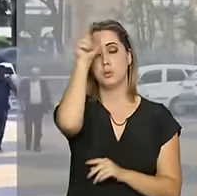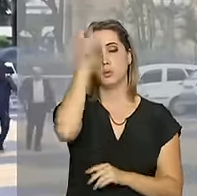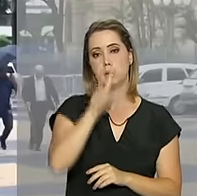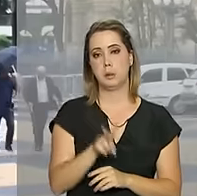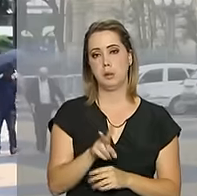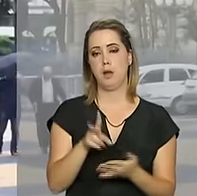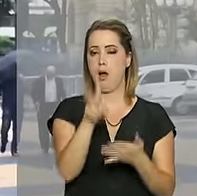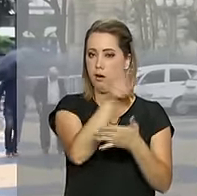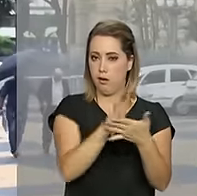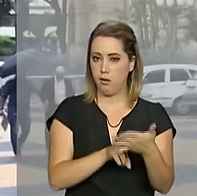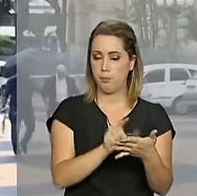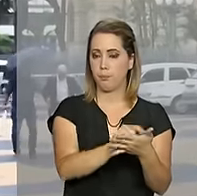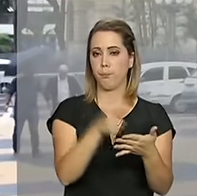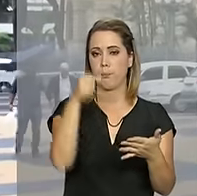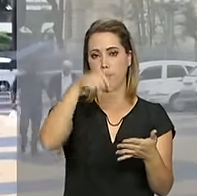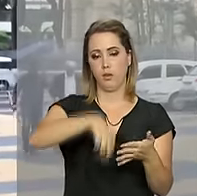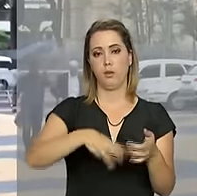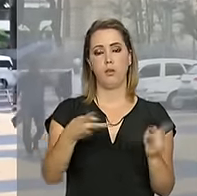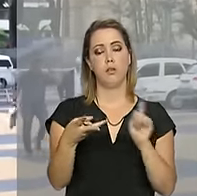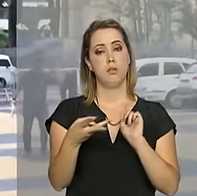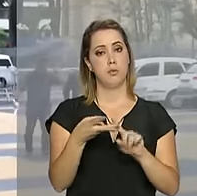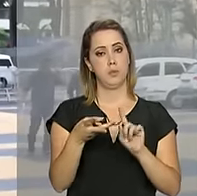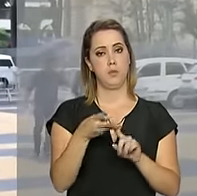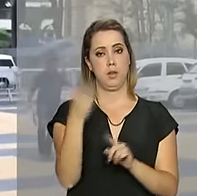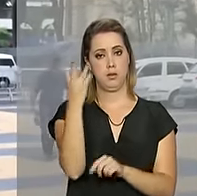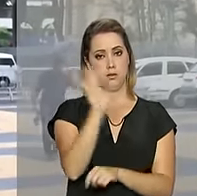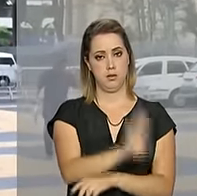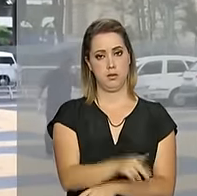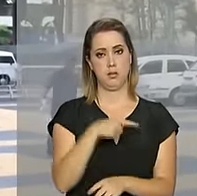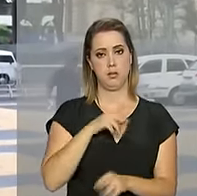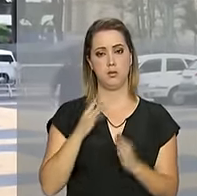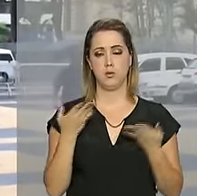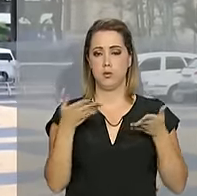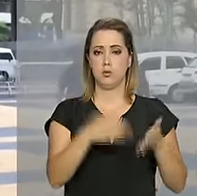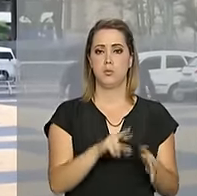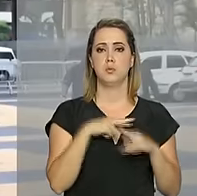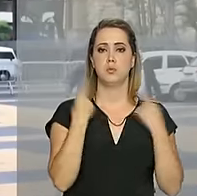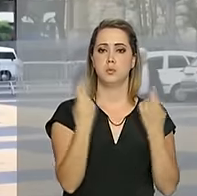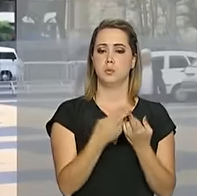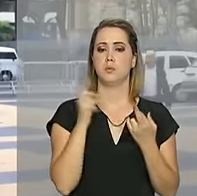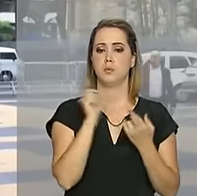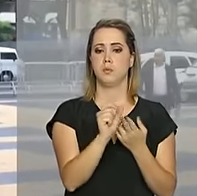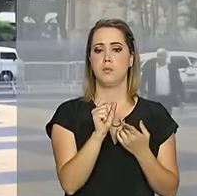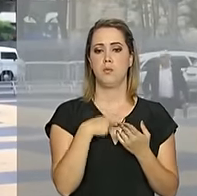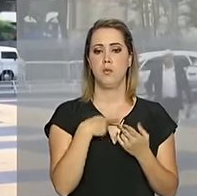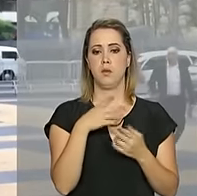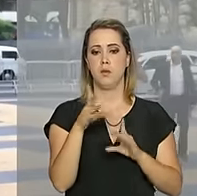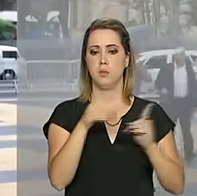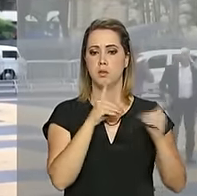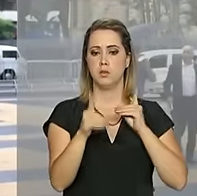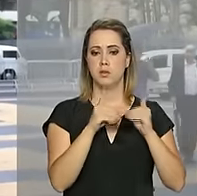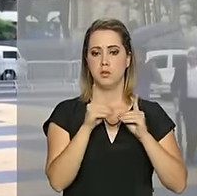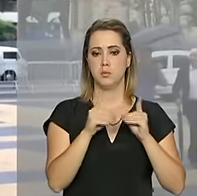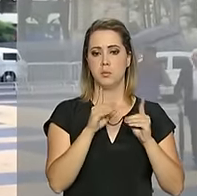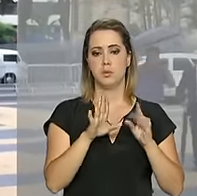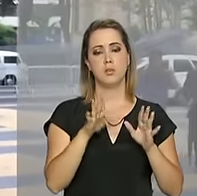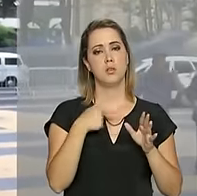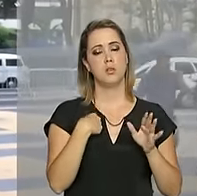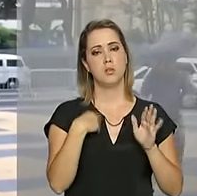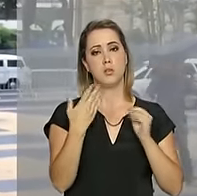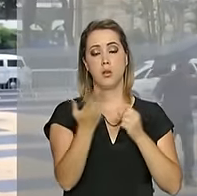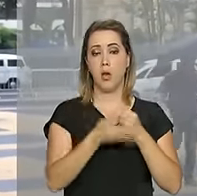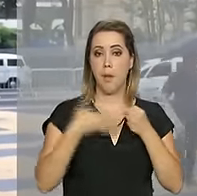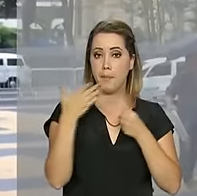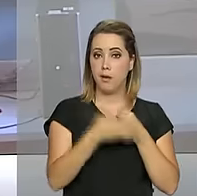aqui mesmo na Secretaria de Educação, Mendonça Filho participou de uma reunião para debater a Base Nacional